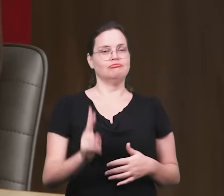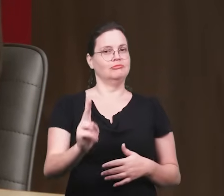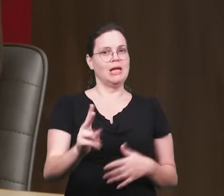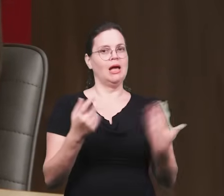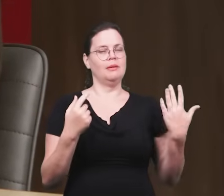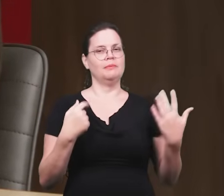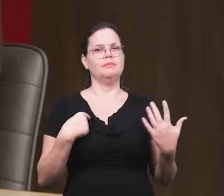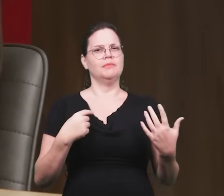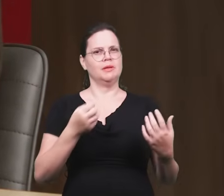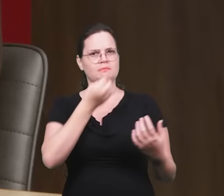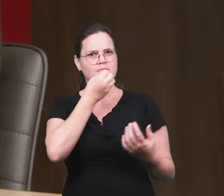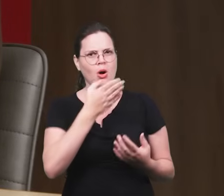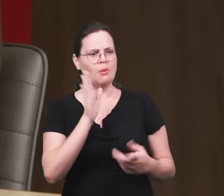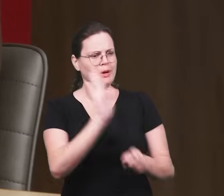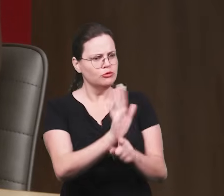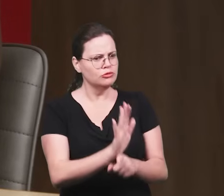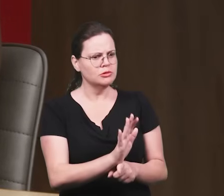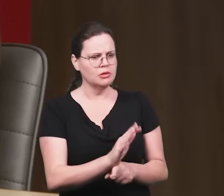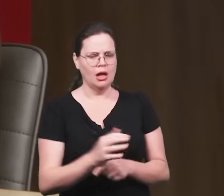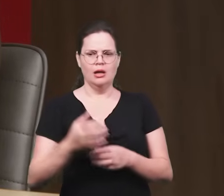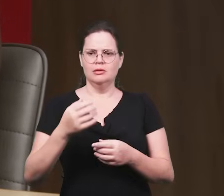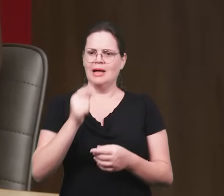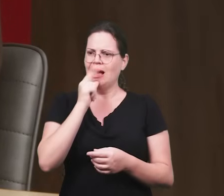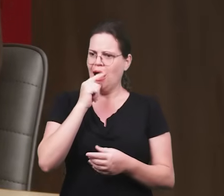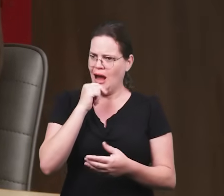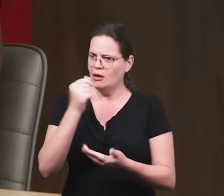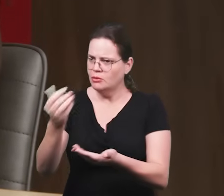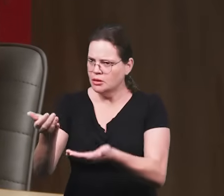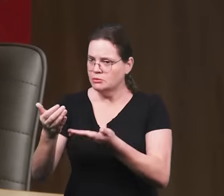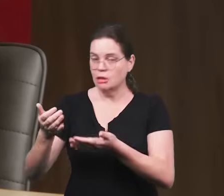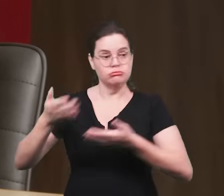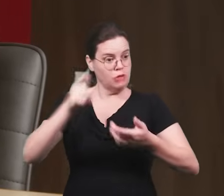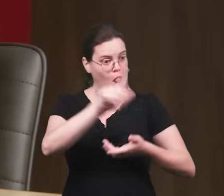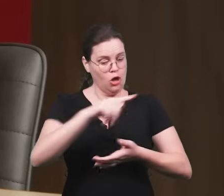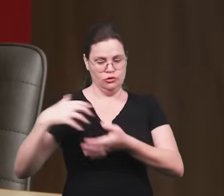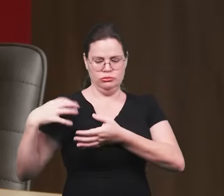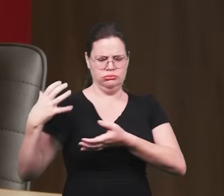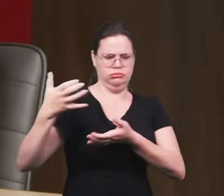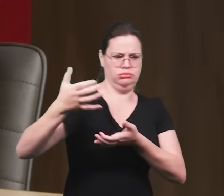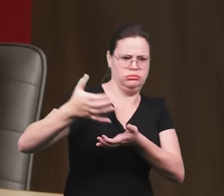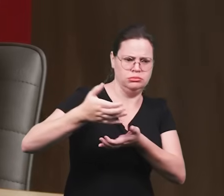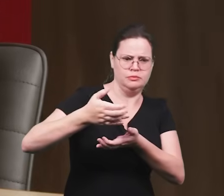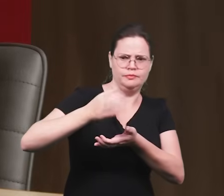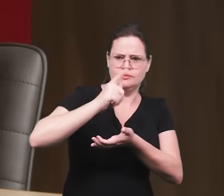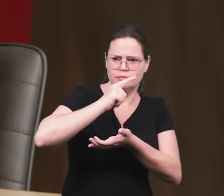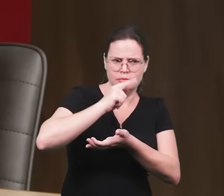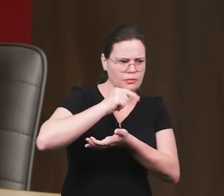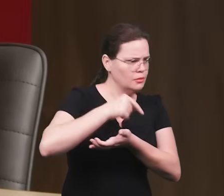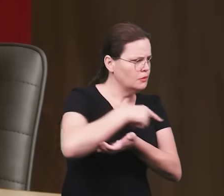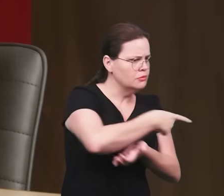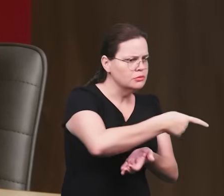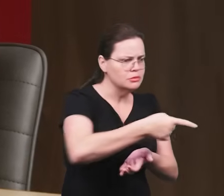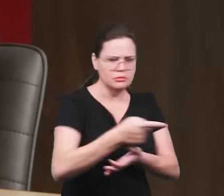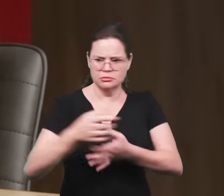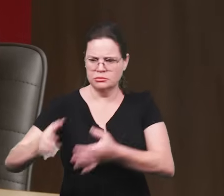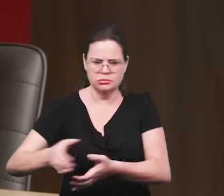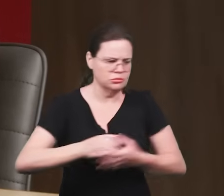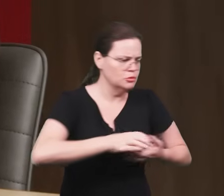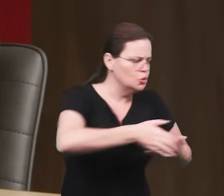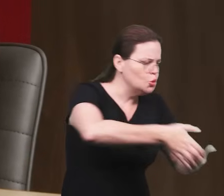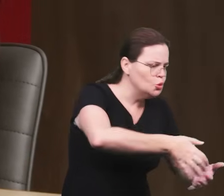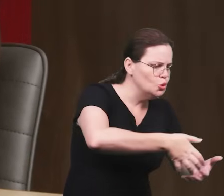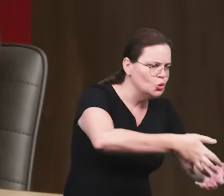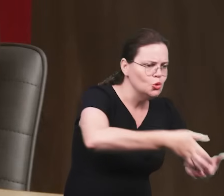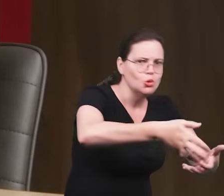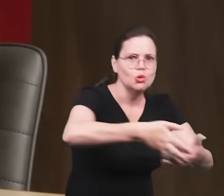era disposta, ela era zelosa, ela não tinha interesse secundário, porque ela nem sabia quem era aquele homem.